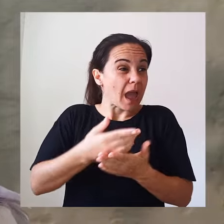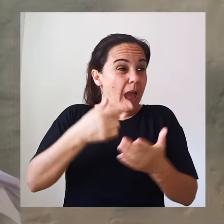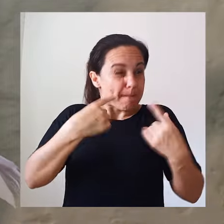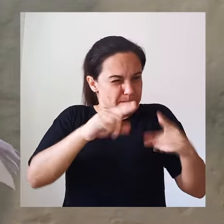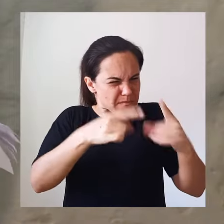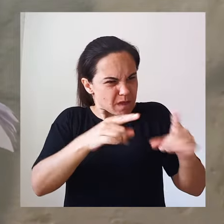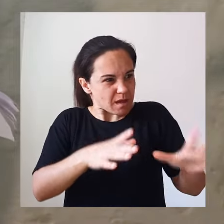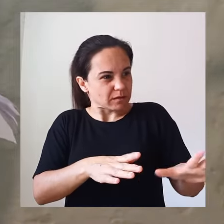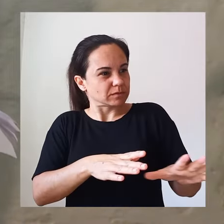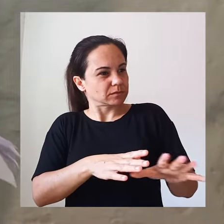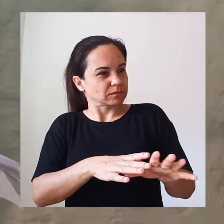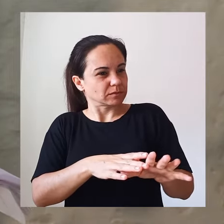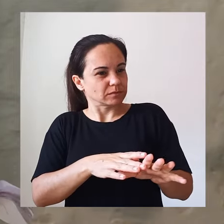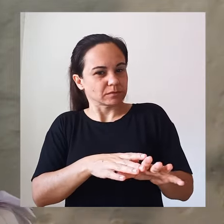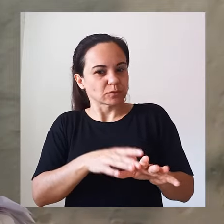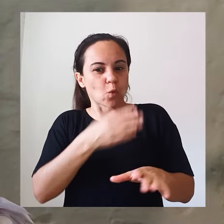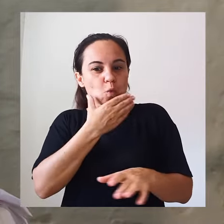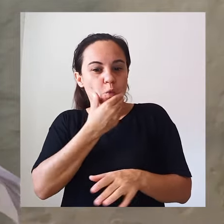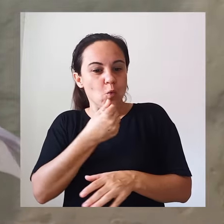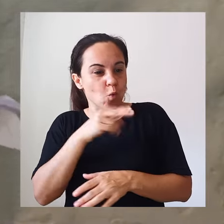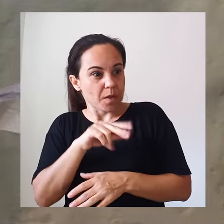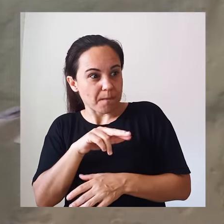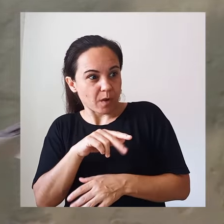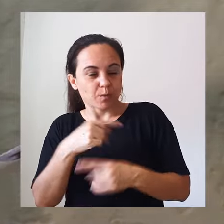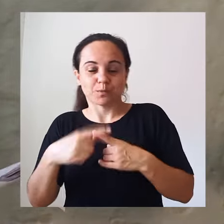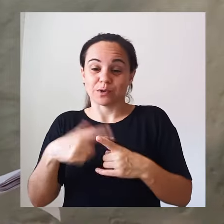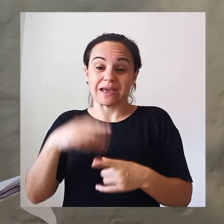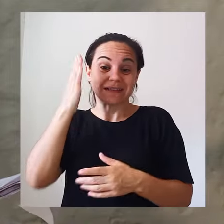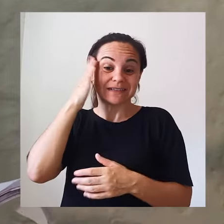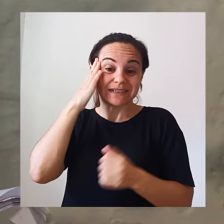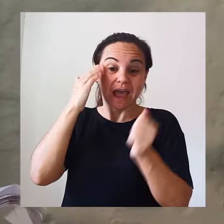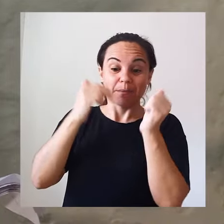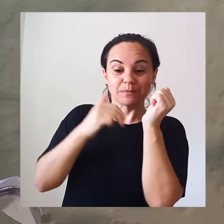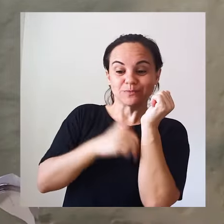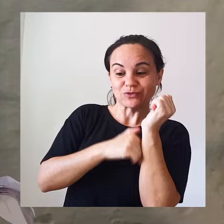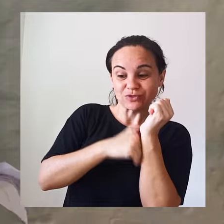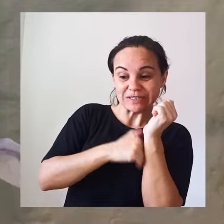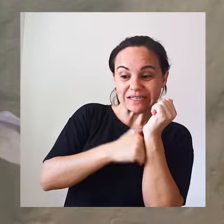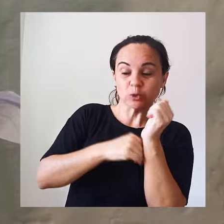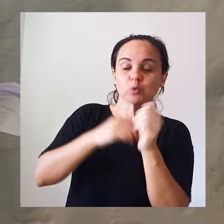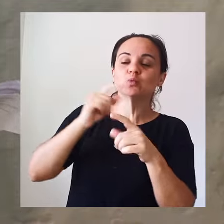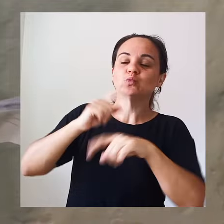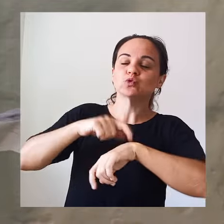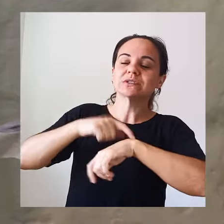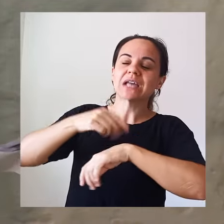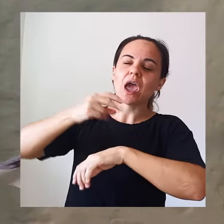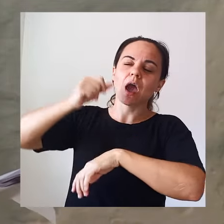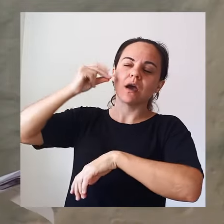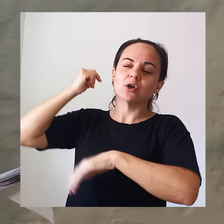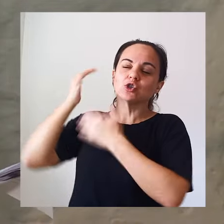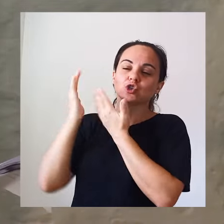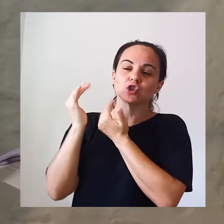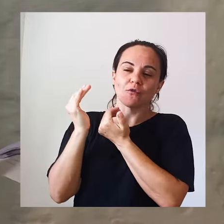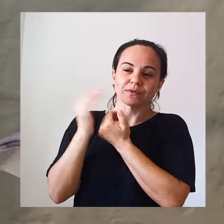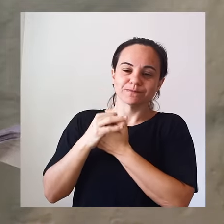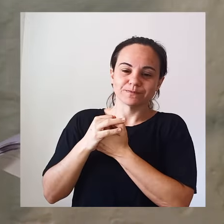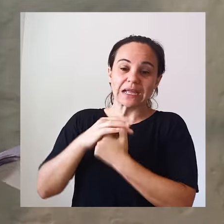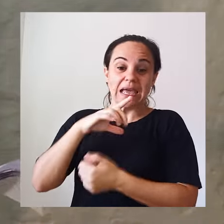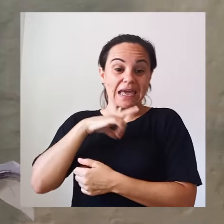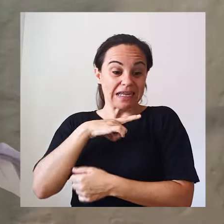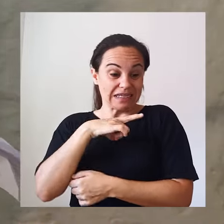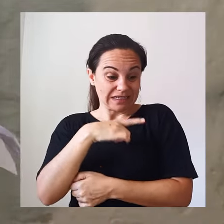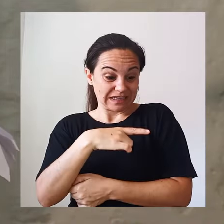Por quê? Ela sabe um segredo do tempo que ele era jovem. Ele teve uma filha com